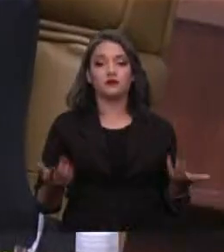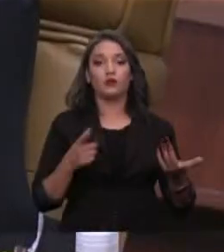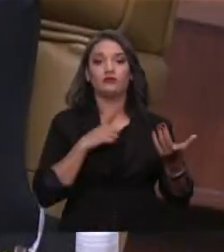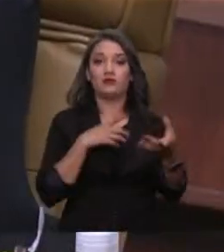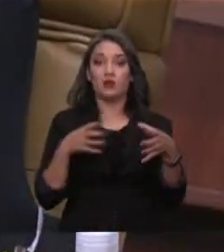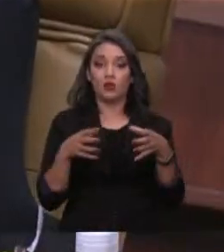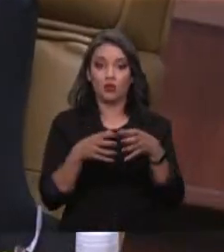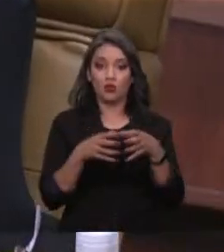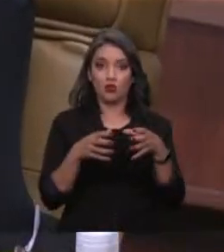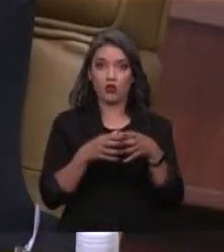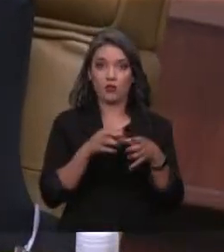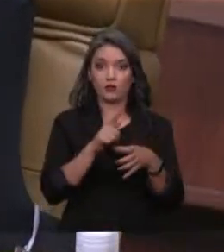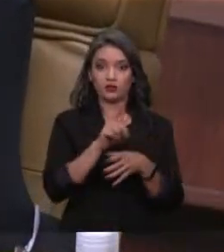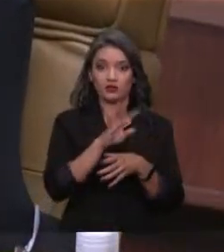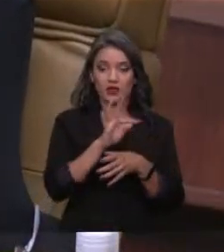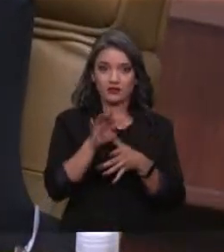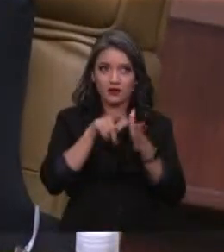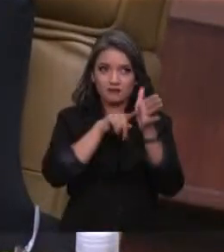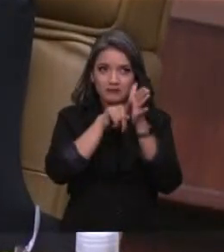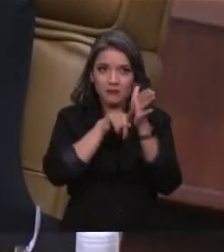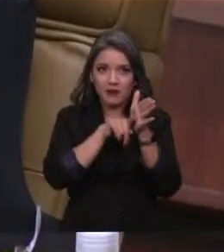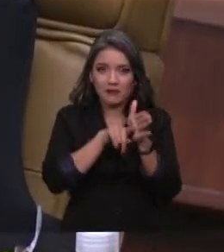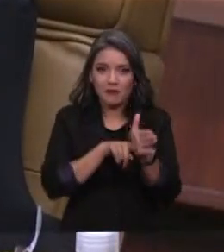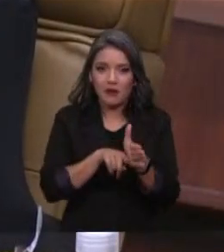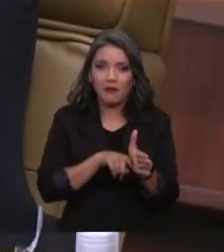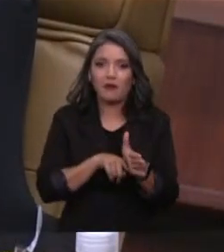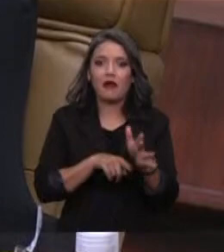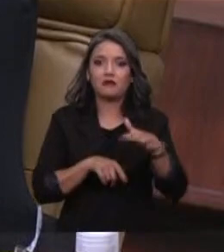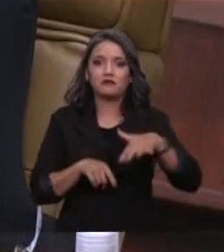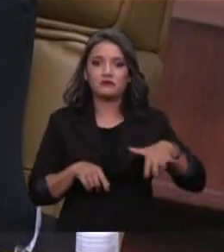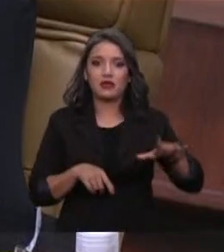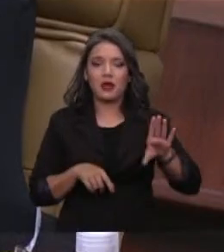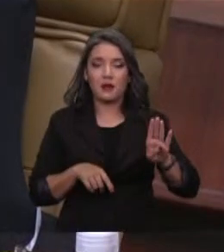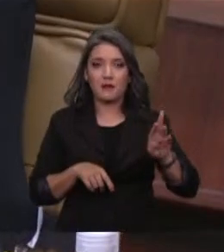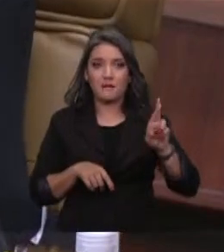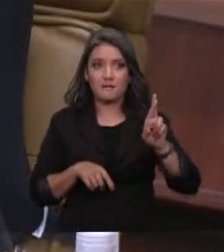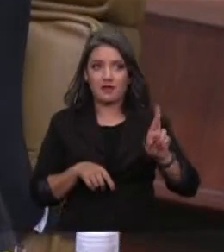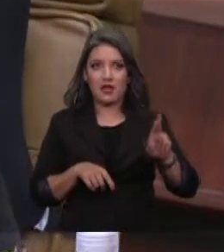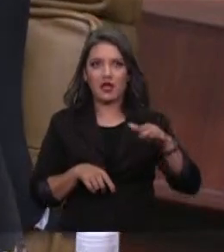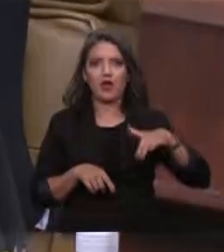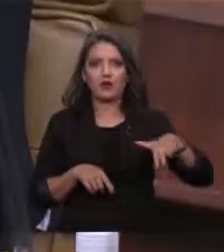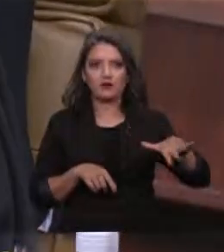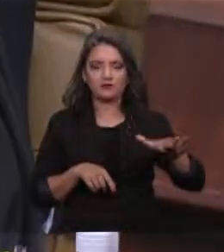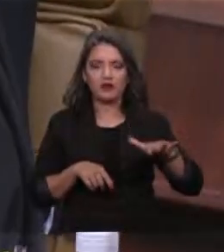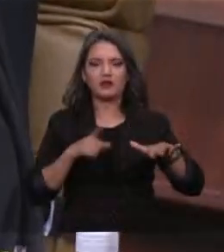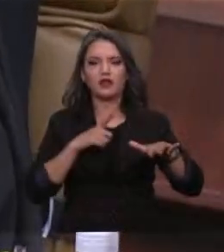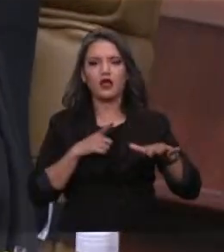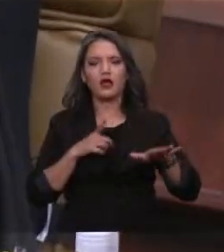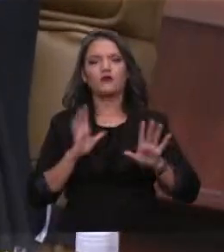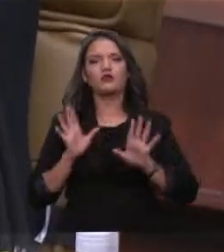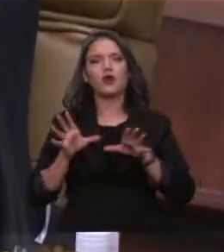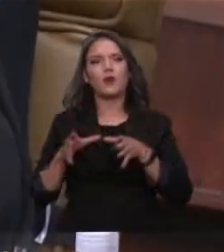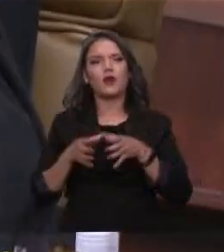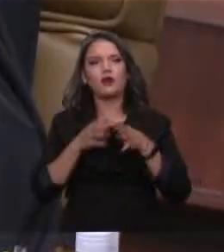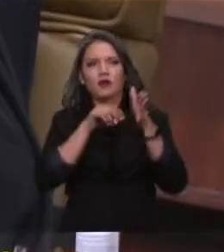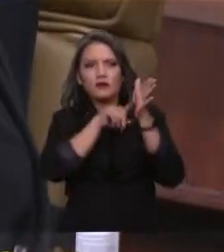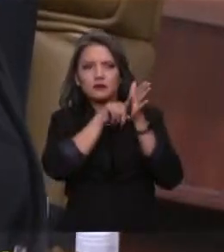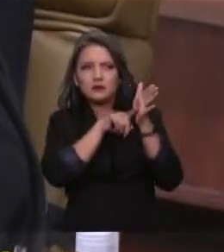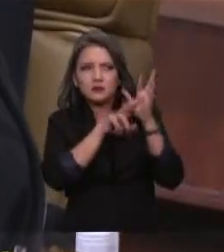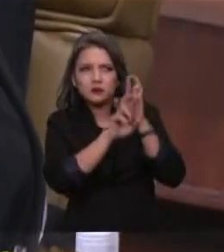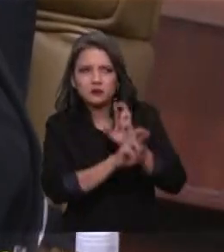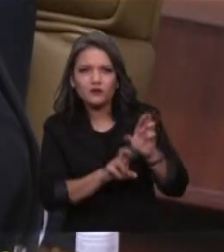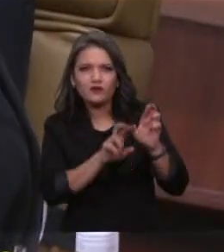averiguação feito no âmbito da própria BR Distribuidora, um corpo técnico, que identificou uma série